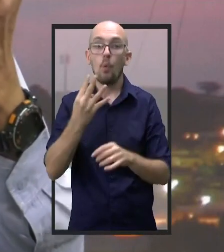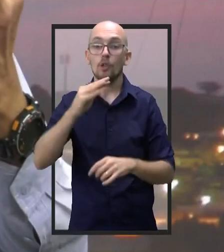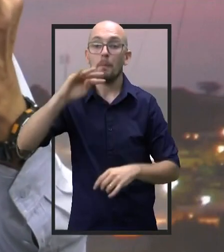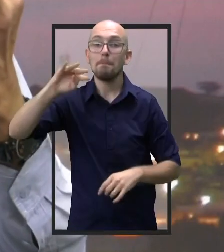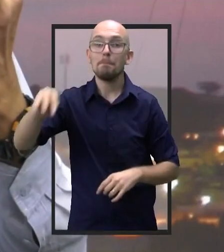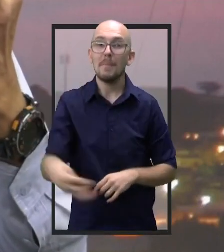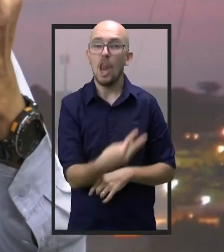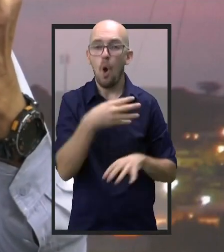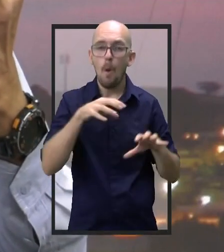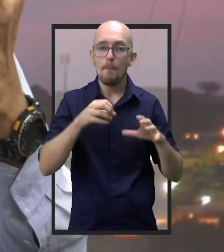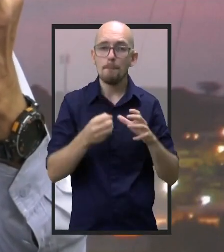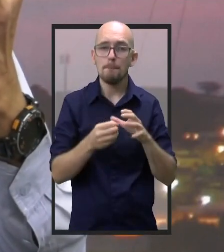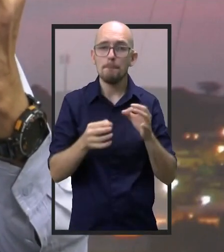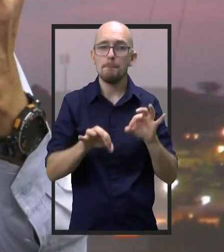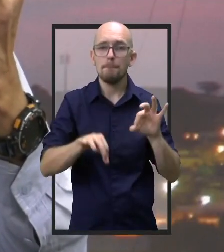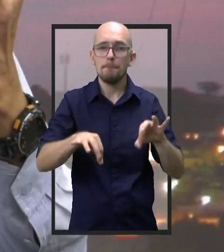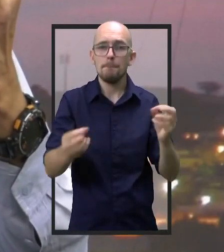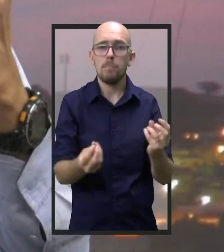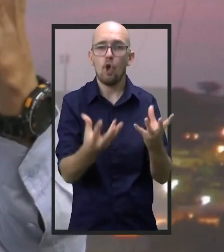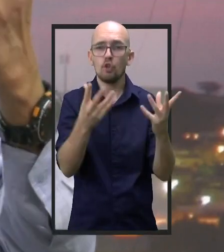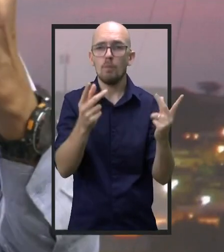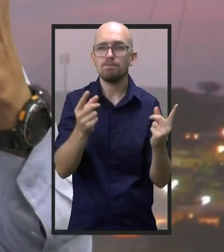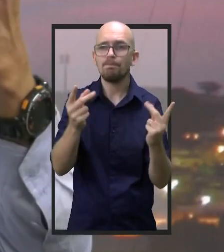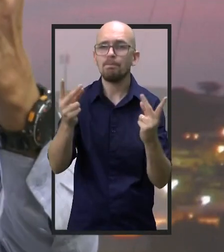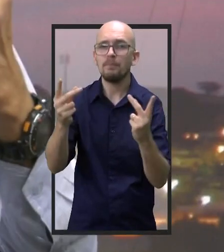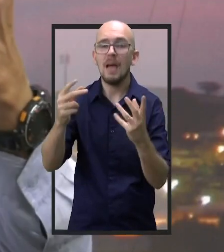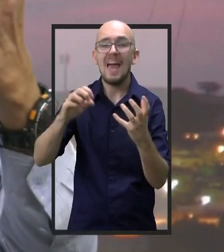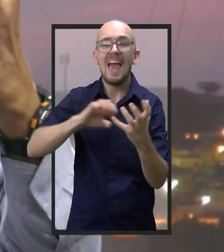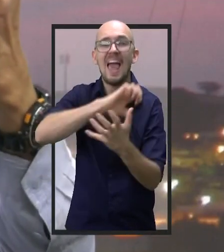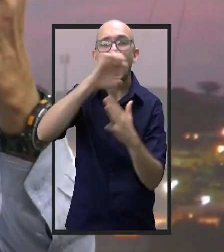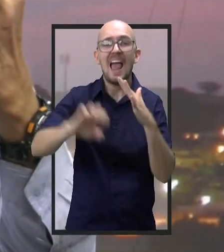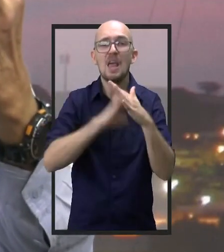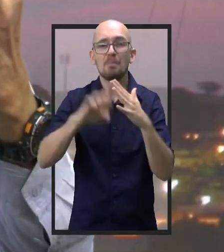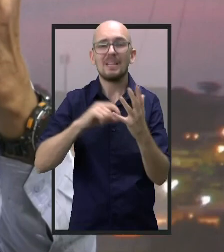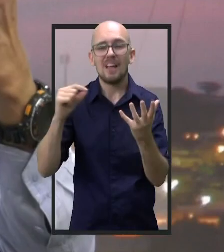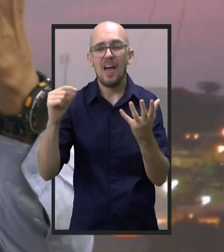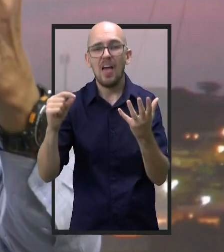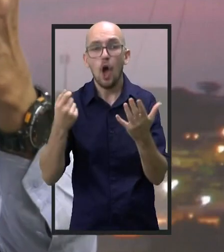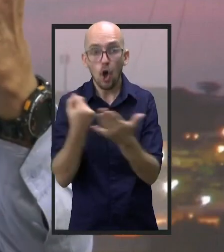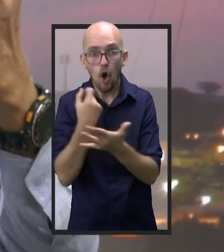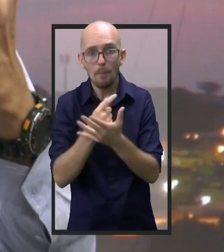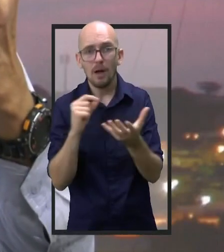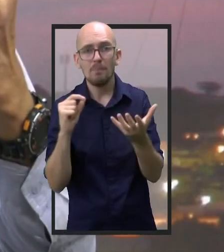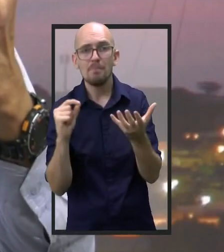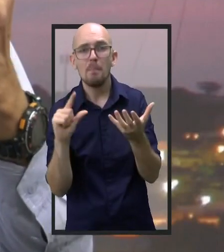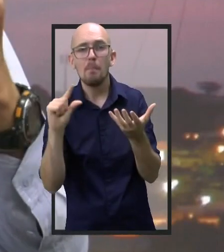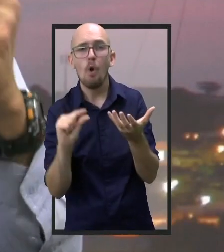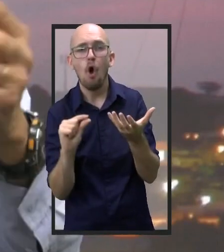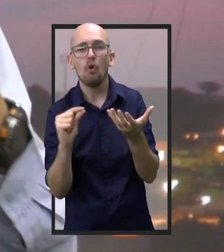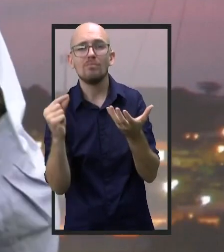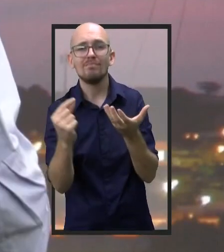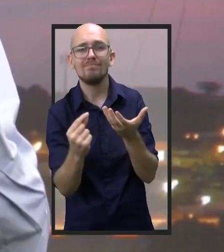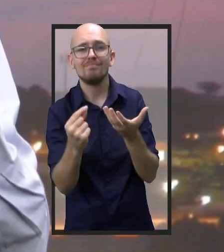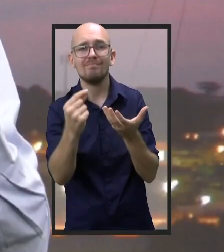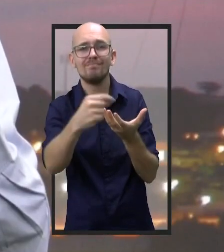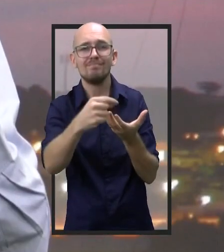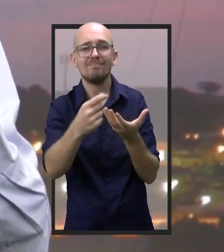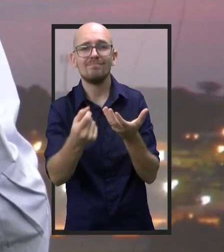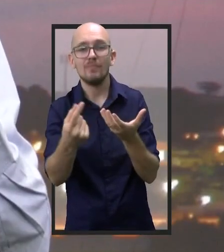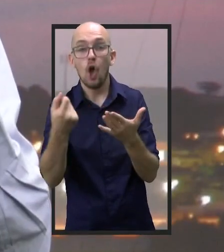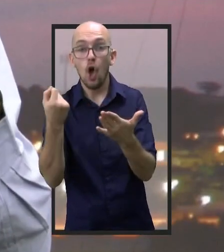algumas empresas que processam a agroindústria. Então é uma competição pura, ou concorrência perfeita. Nenhum